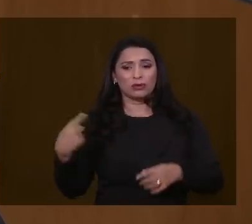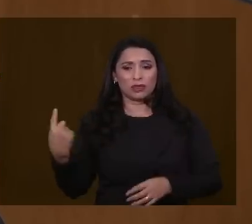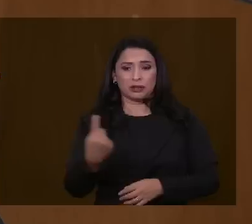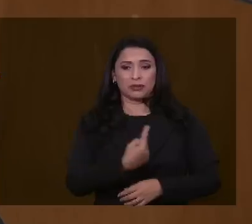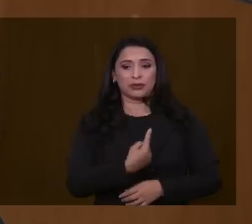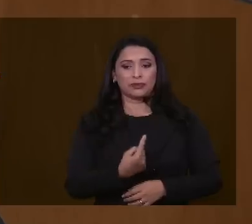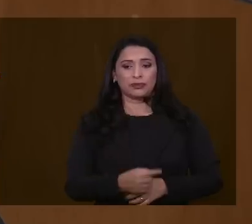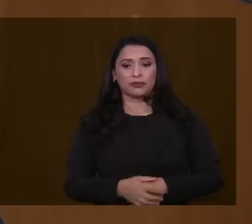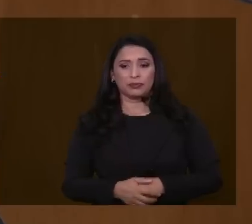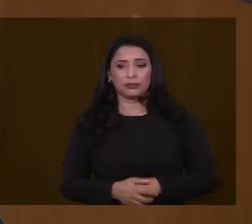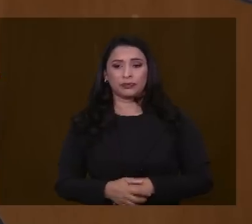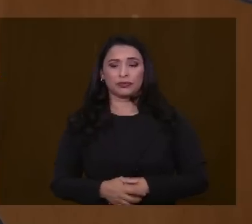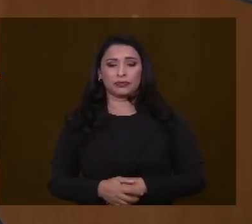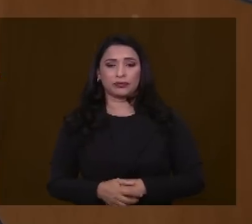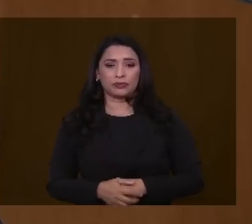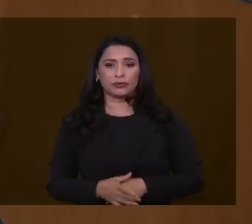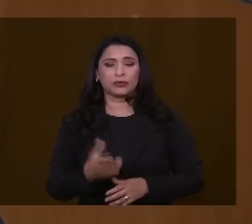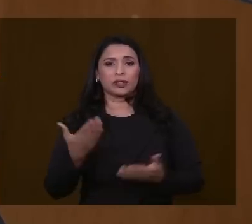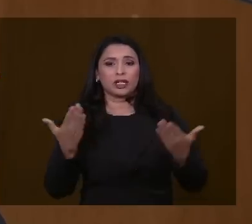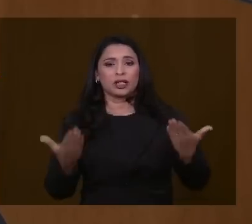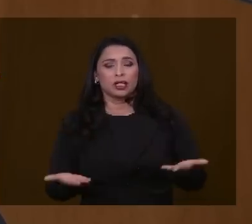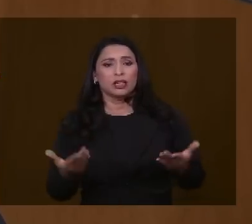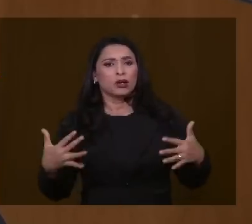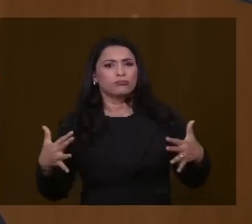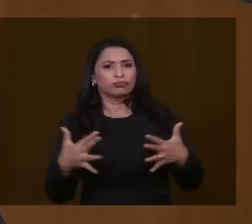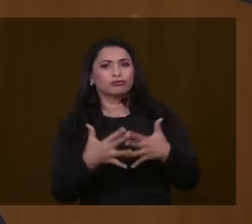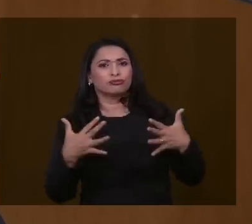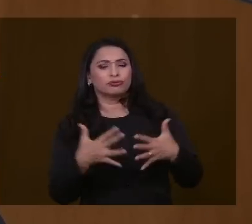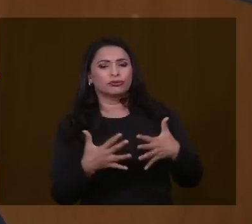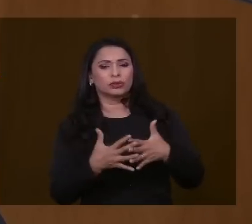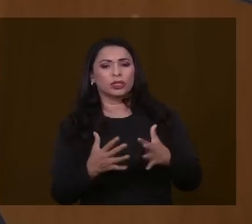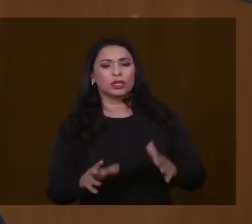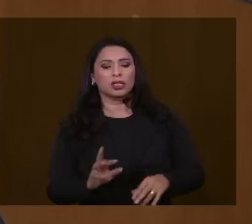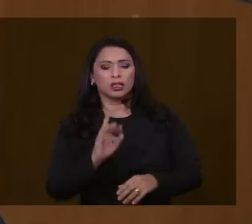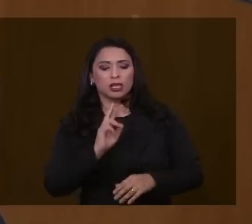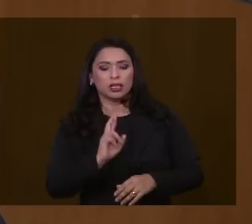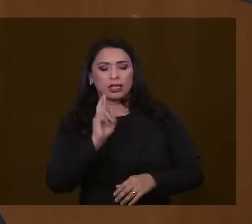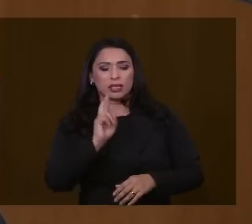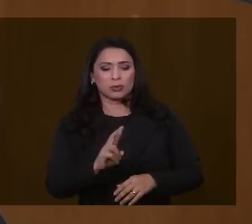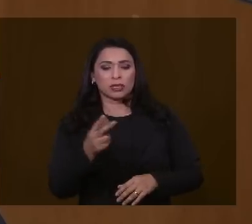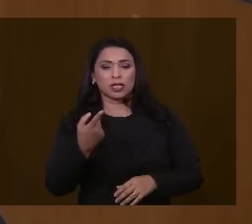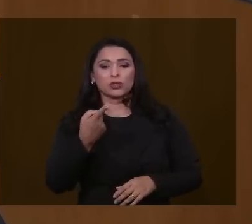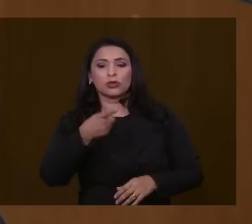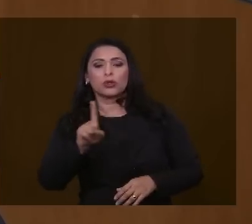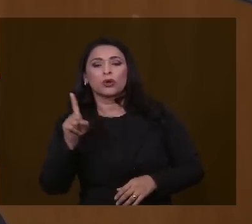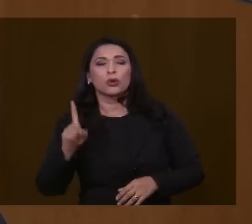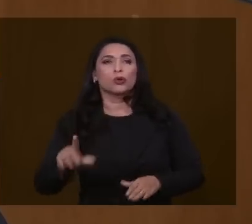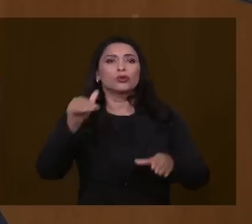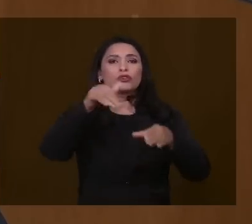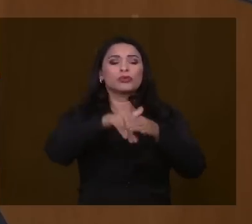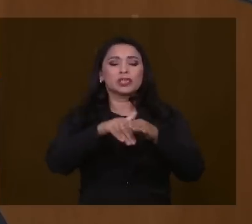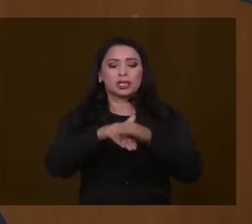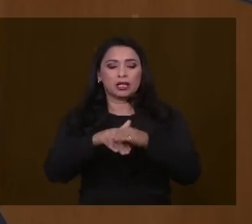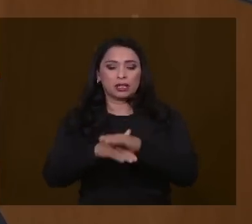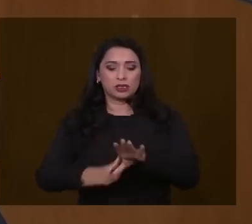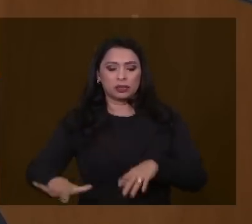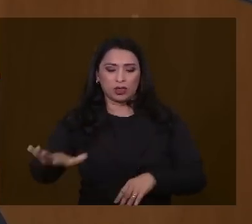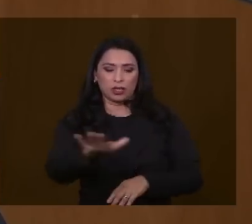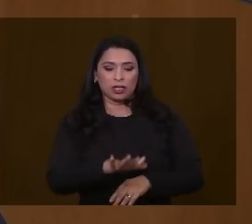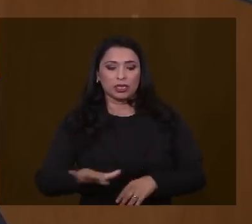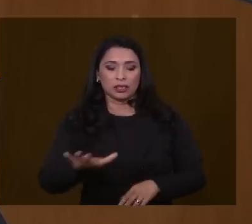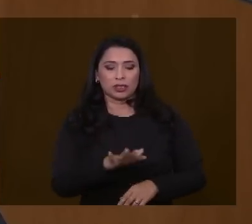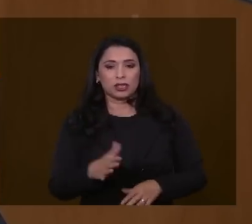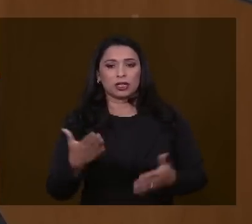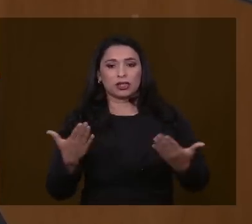As inúmeras tentativas de interferência no resultado das últimas eleições gerais. As